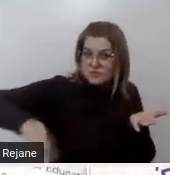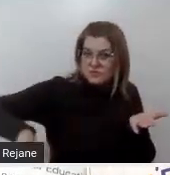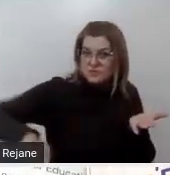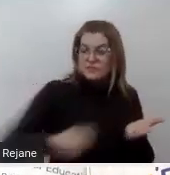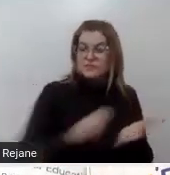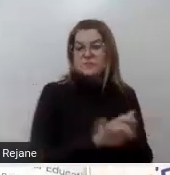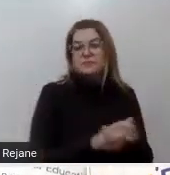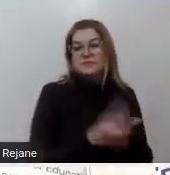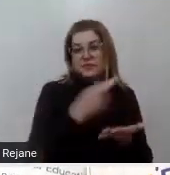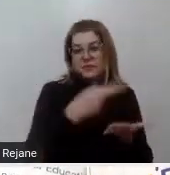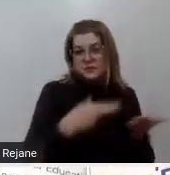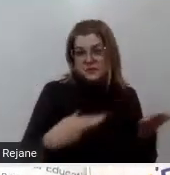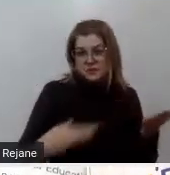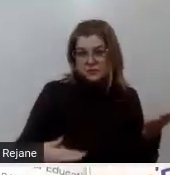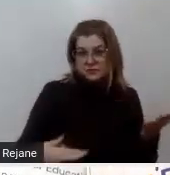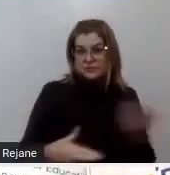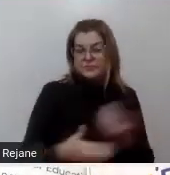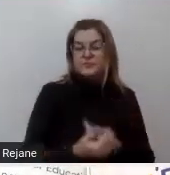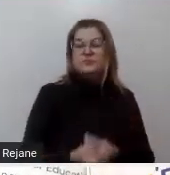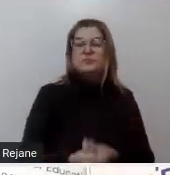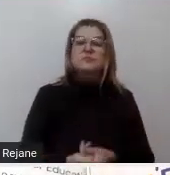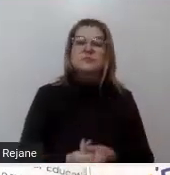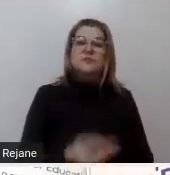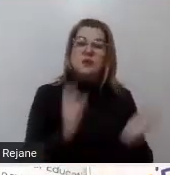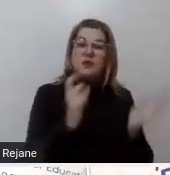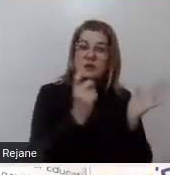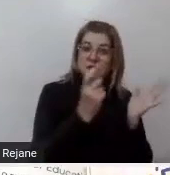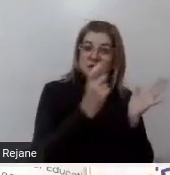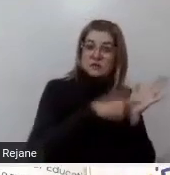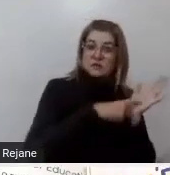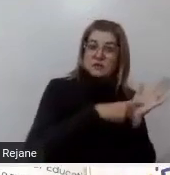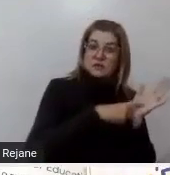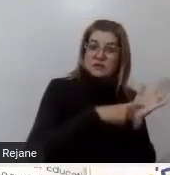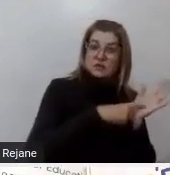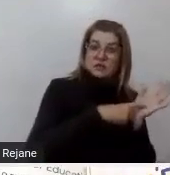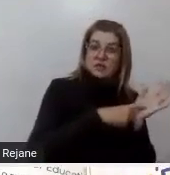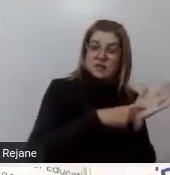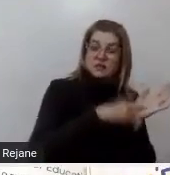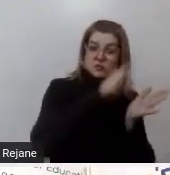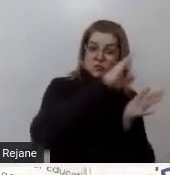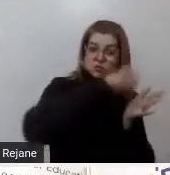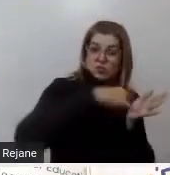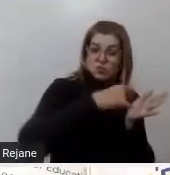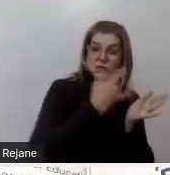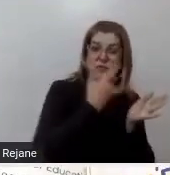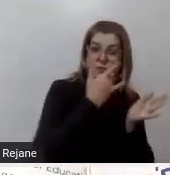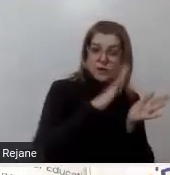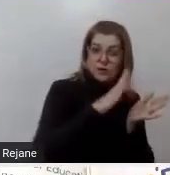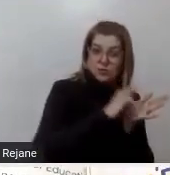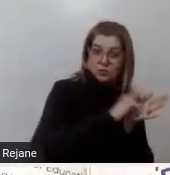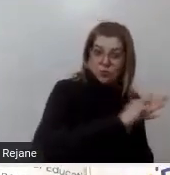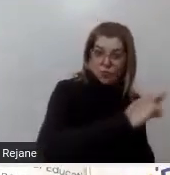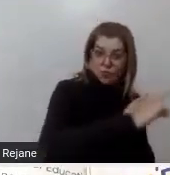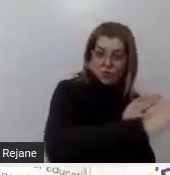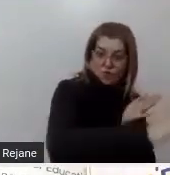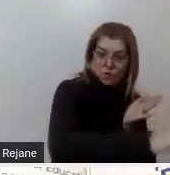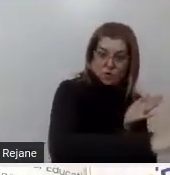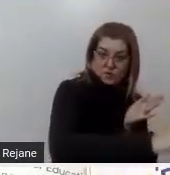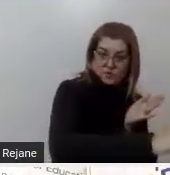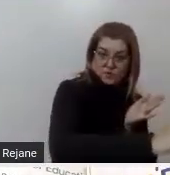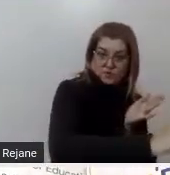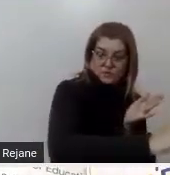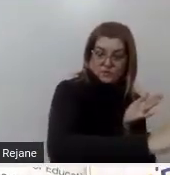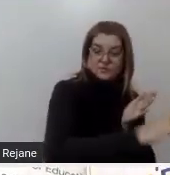essa redação, tá? Então eu cliquei aqui, criando um documento em branco. Ele vai, como eu estou criando, ele vai me levar